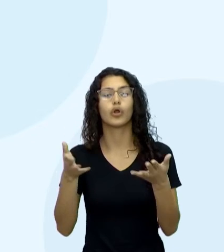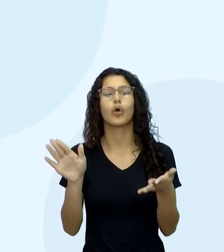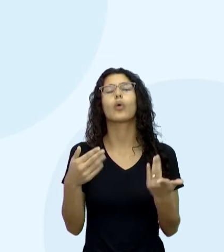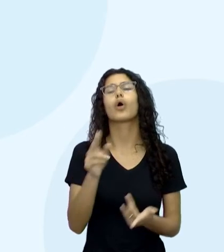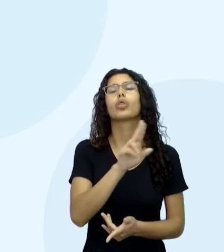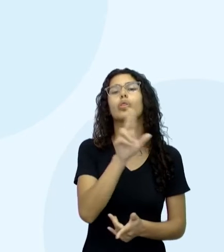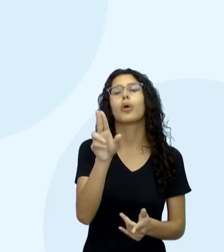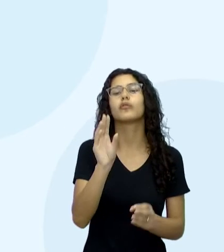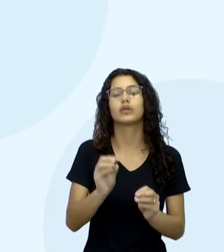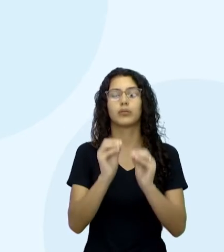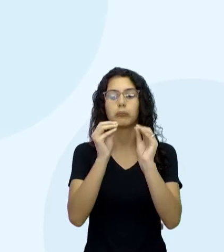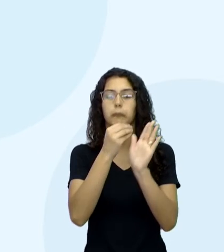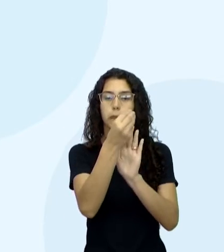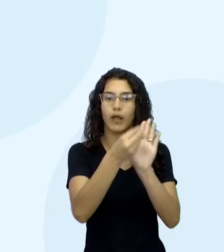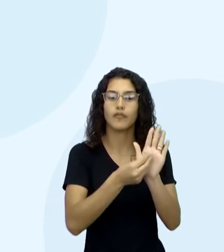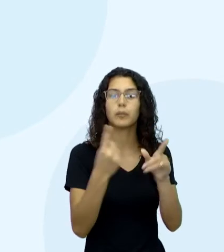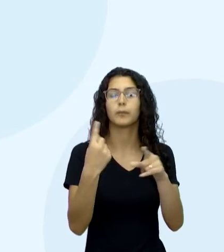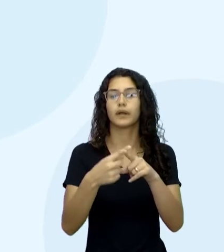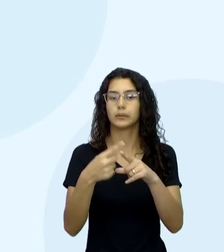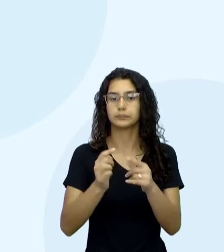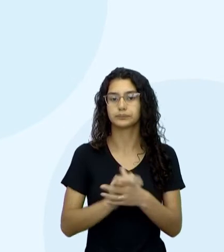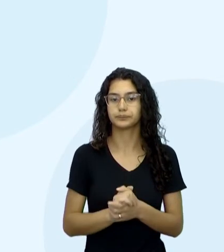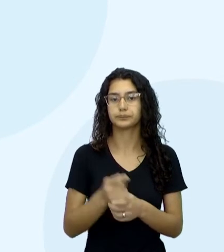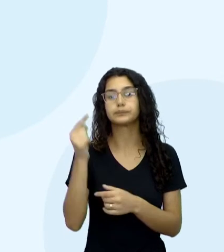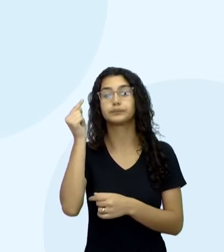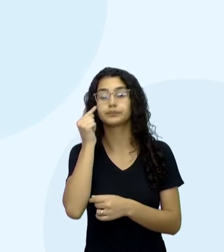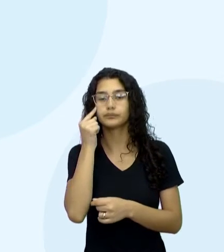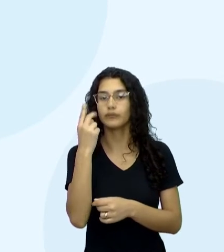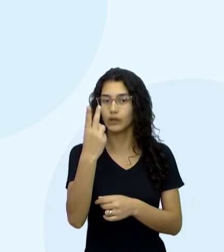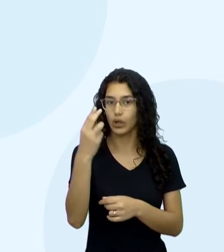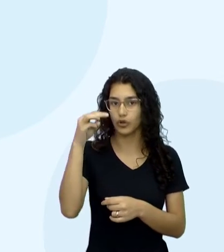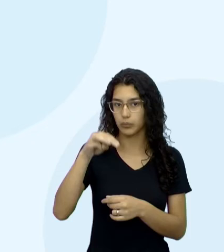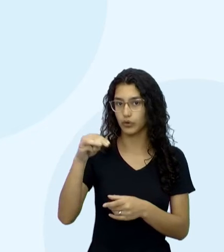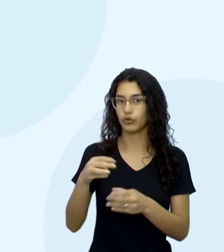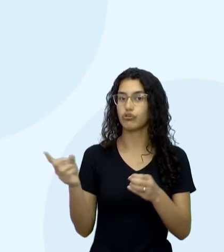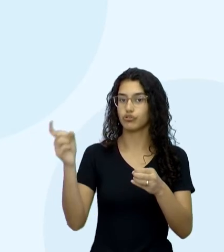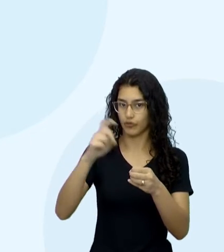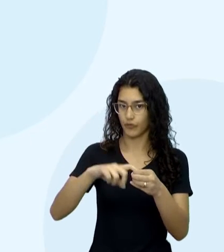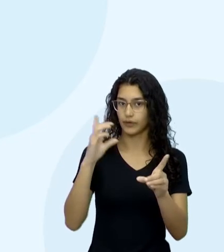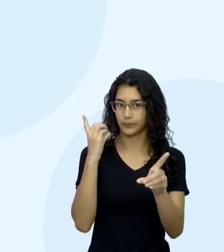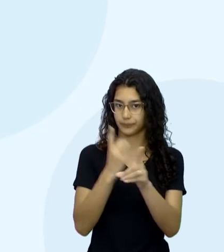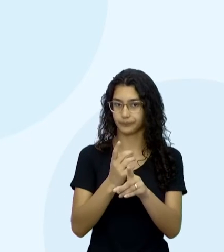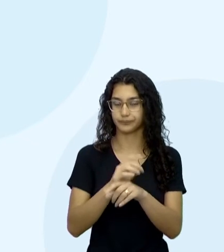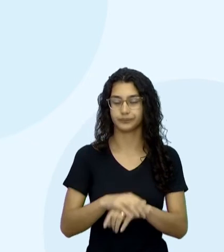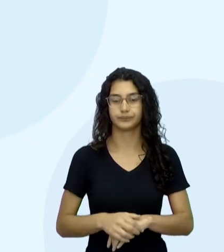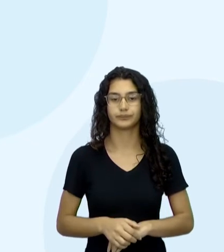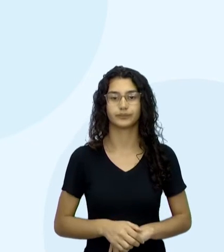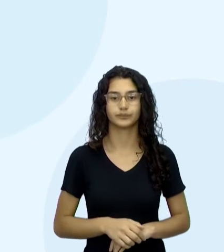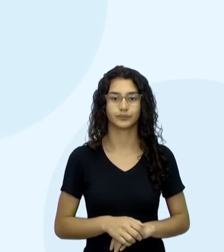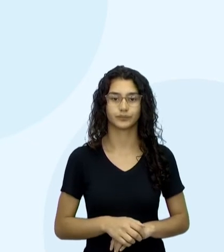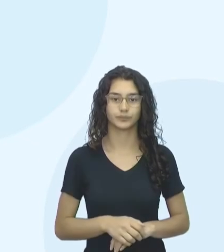você daria a ela e porquê Vamos pensar por dois minutinhos a gente já se encontra